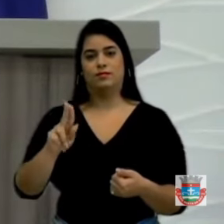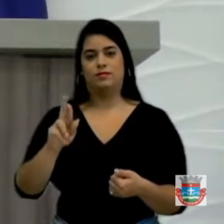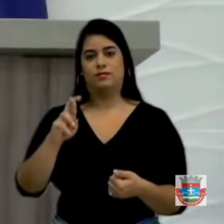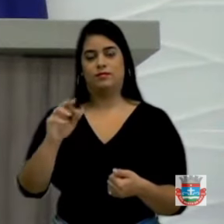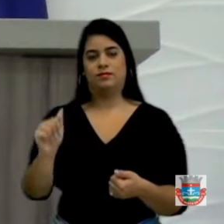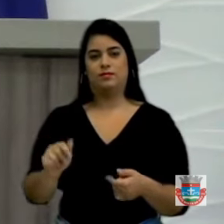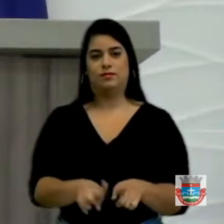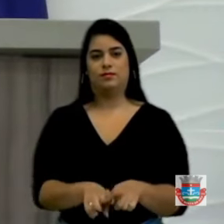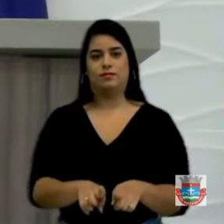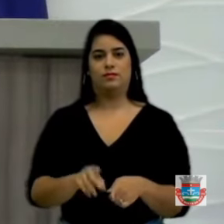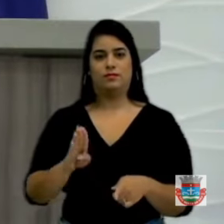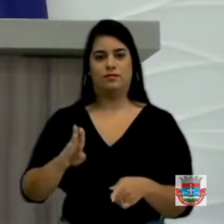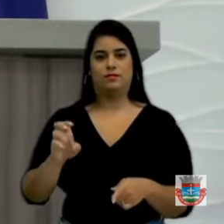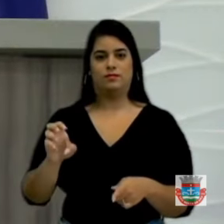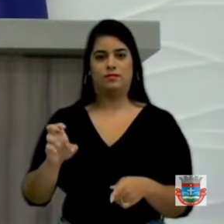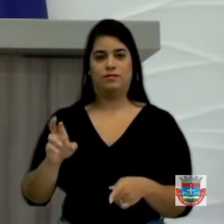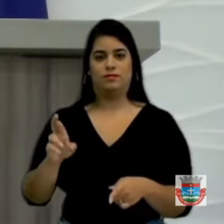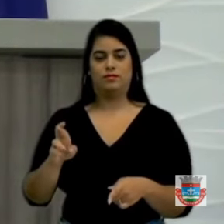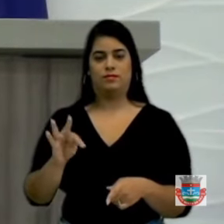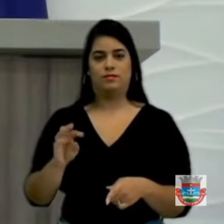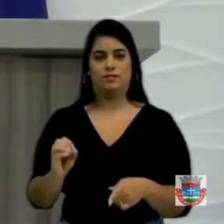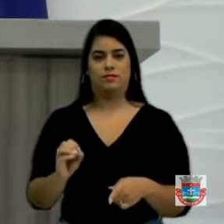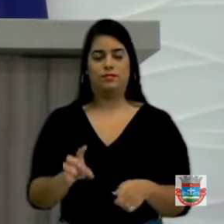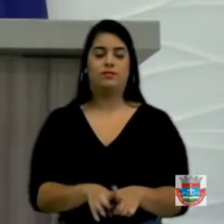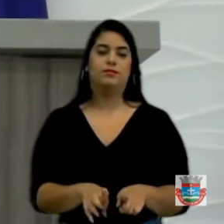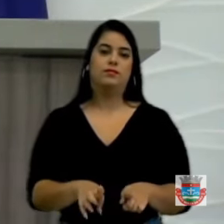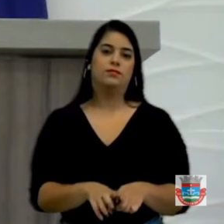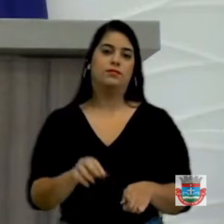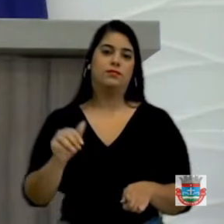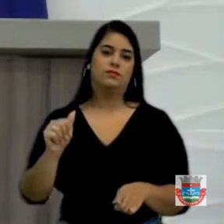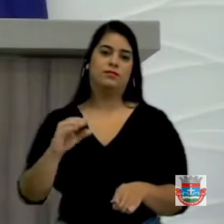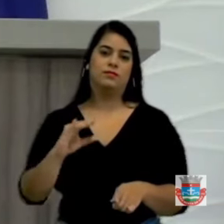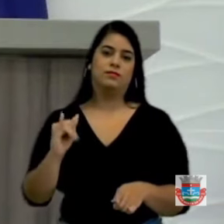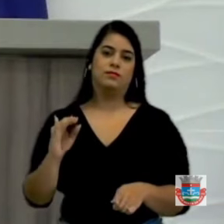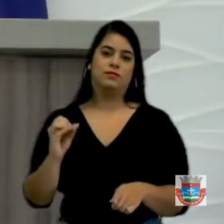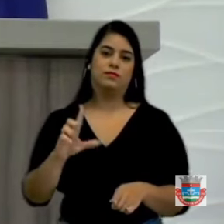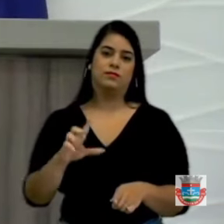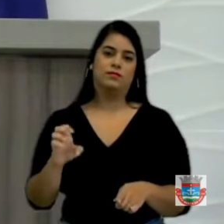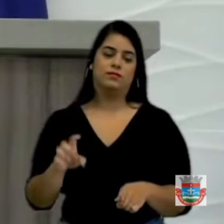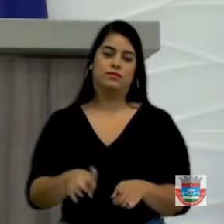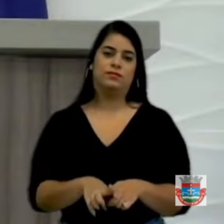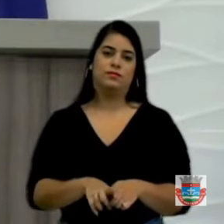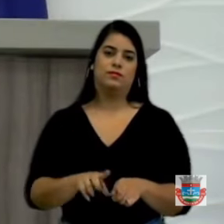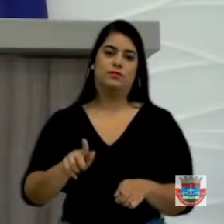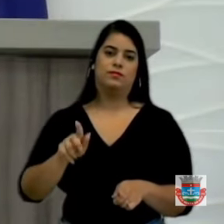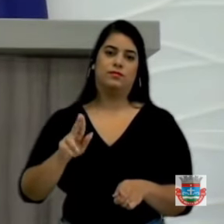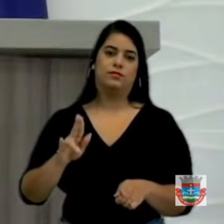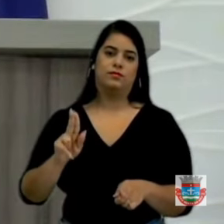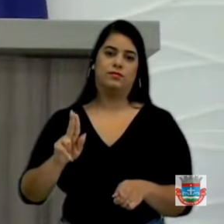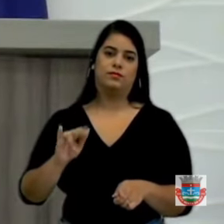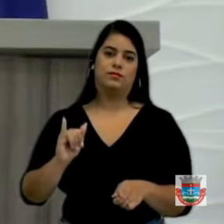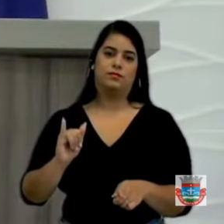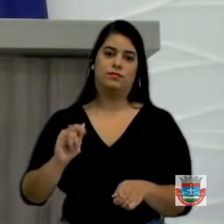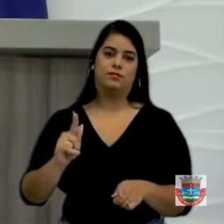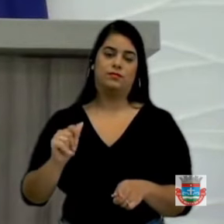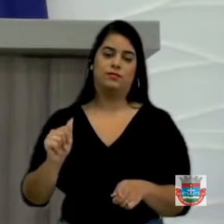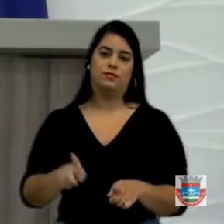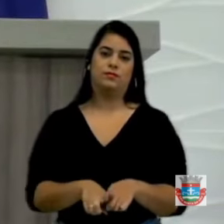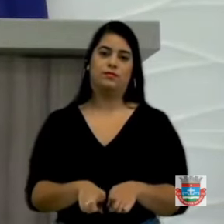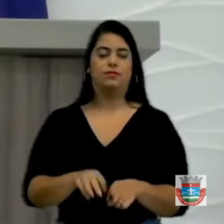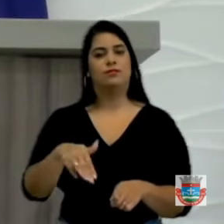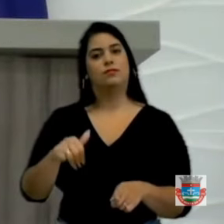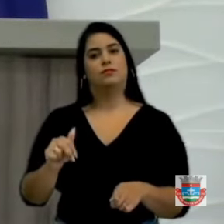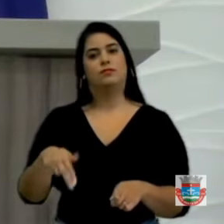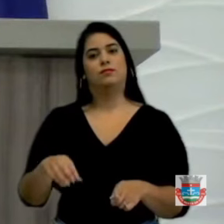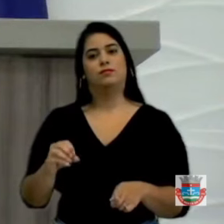Fábio, Berto, que trabalha na Prefeitura, Acioli, Giga, também que trabalha na Prefeitura, Manuel